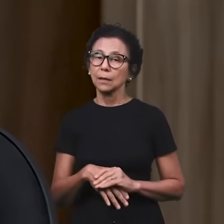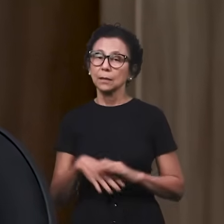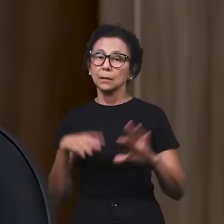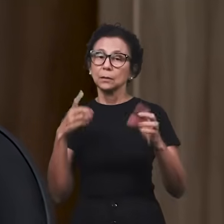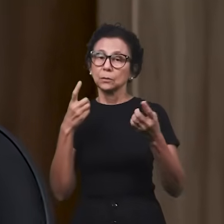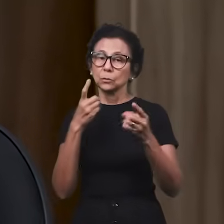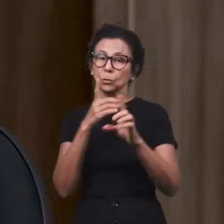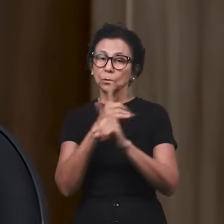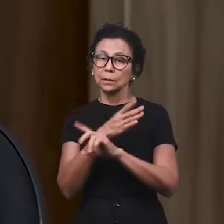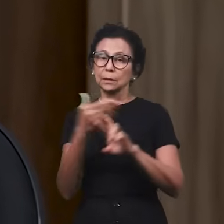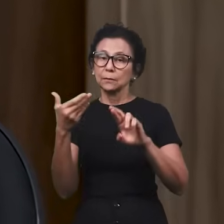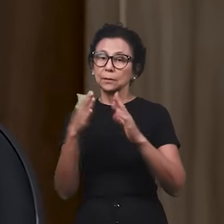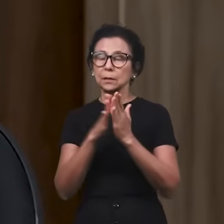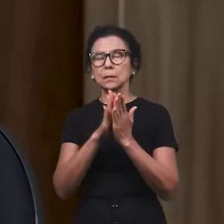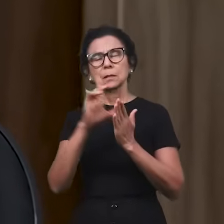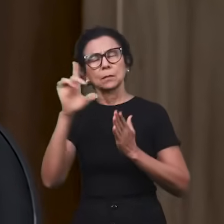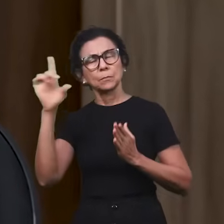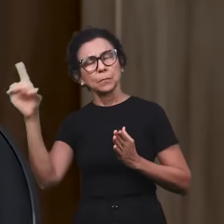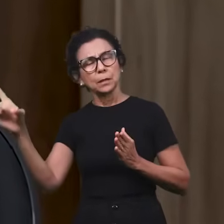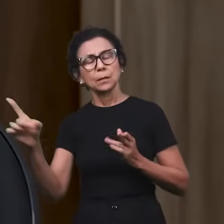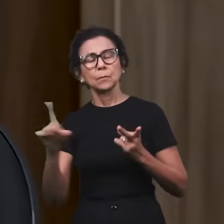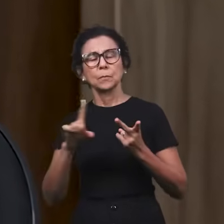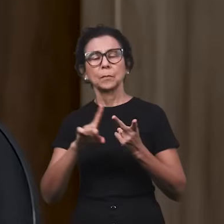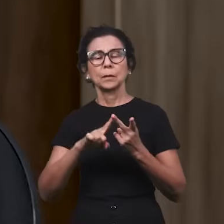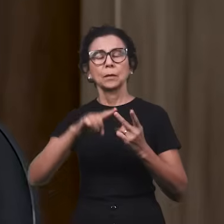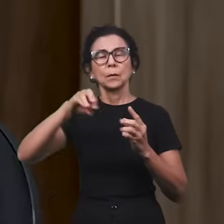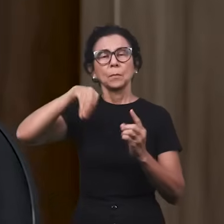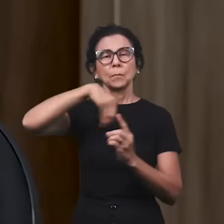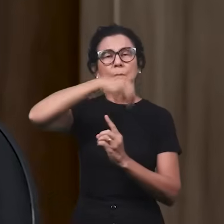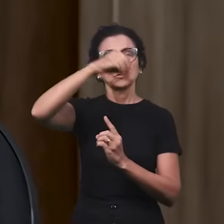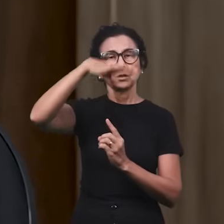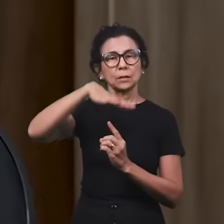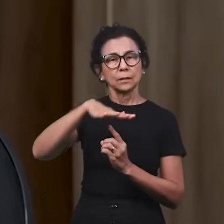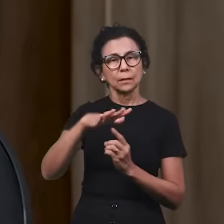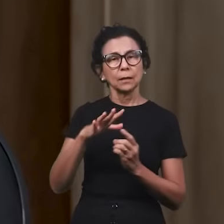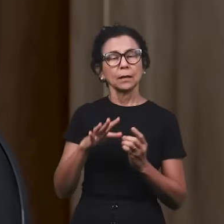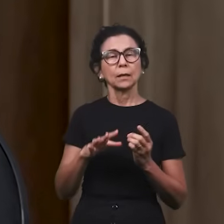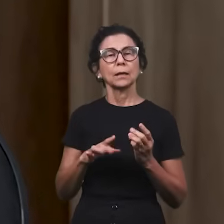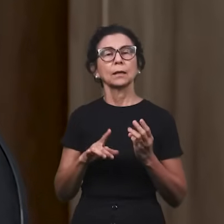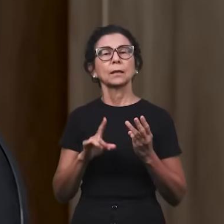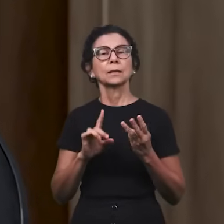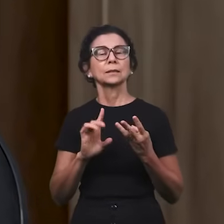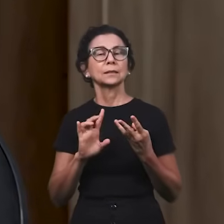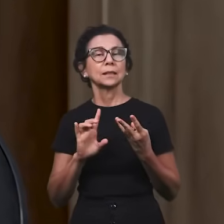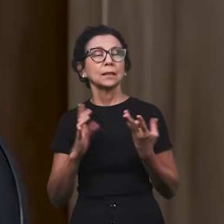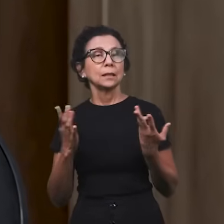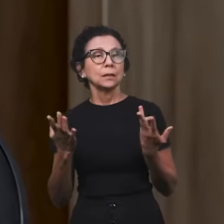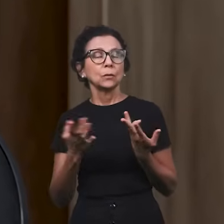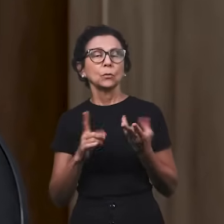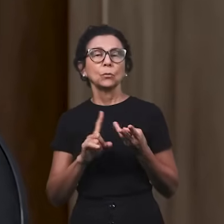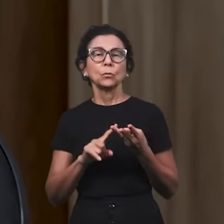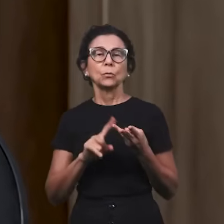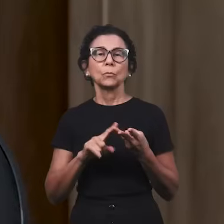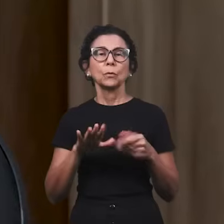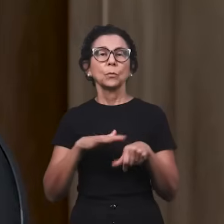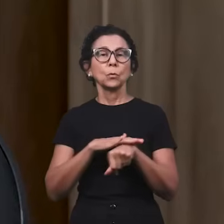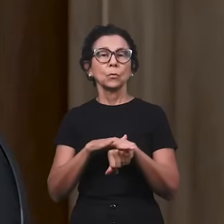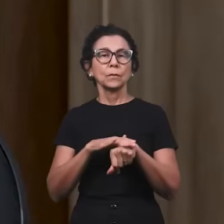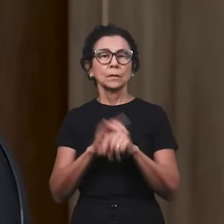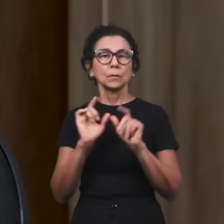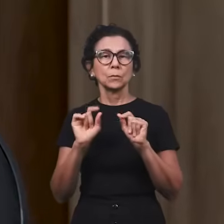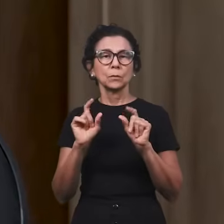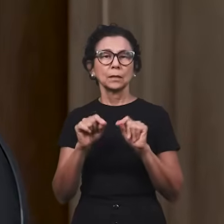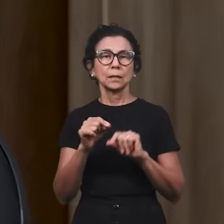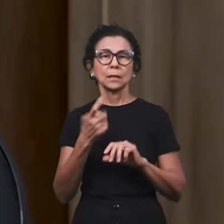doutrinas bíblicas, né, o uso dos meios de graça. E de um modo muito especial, hoje nós vamos conversar sobre o culto